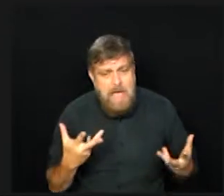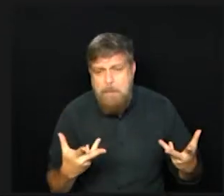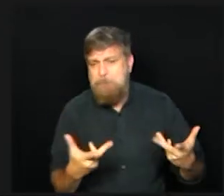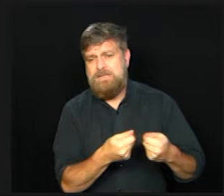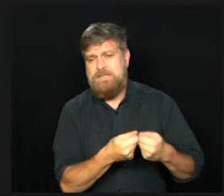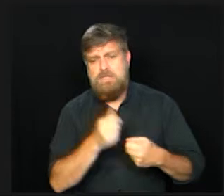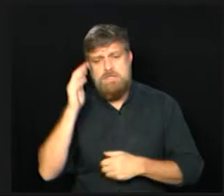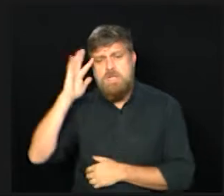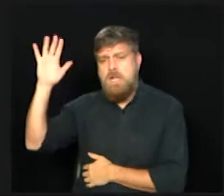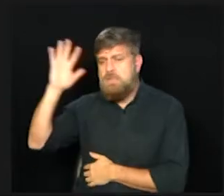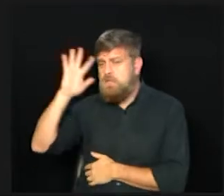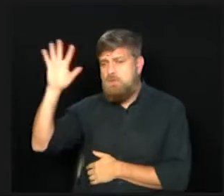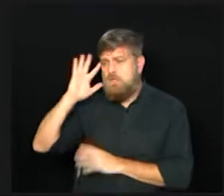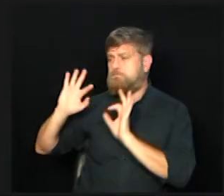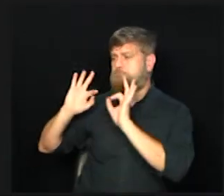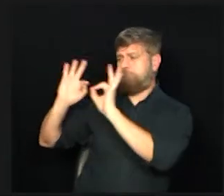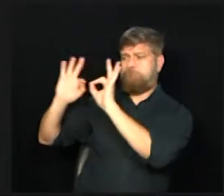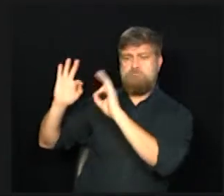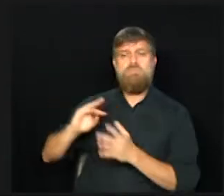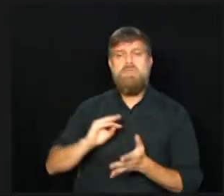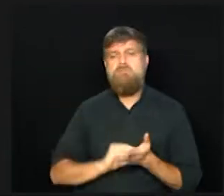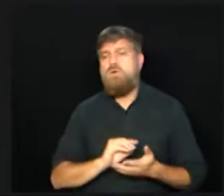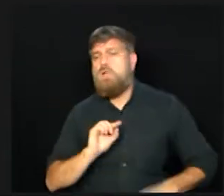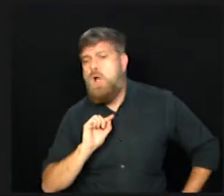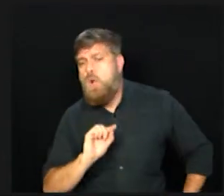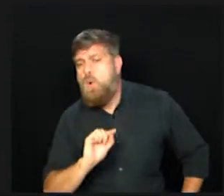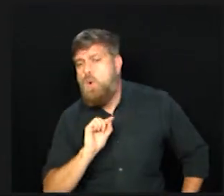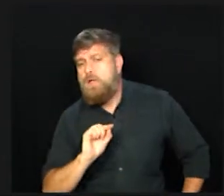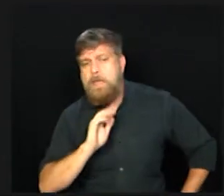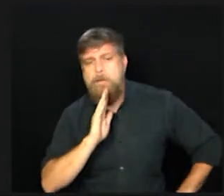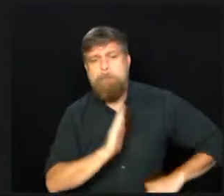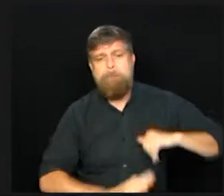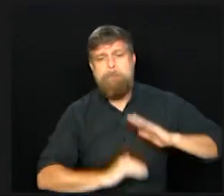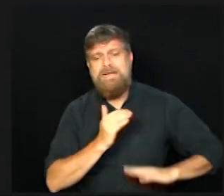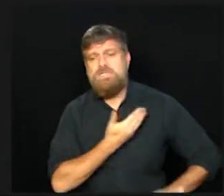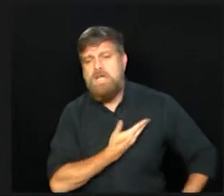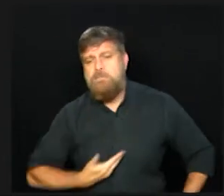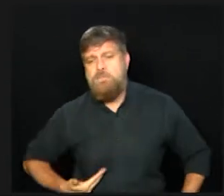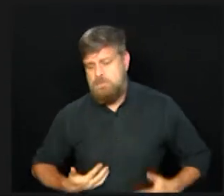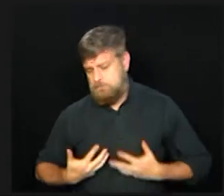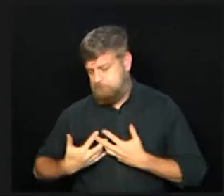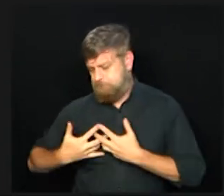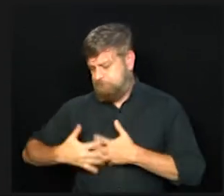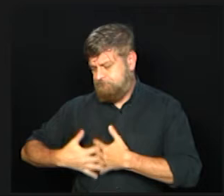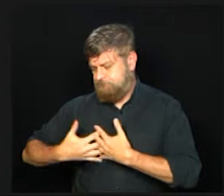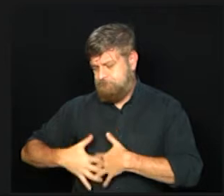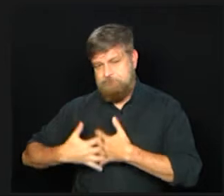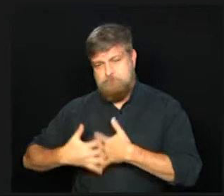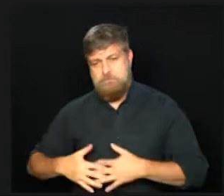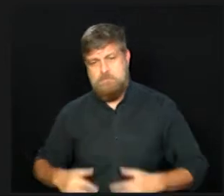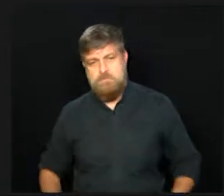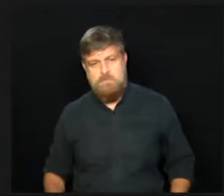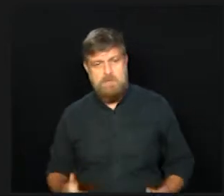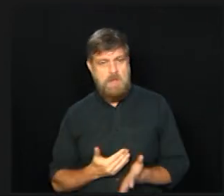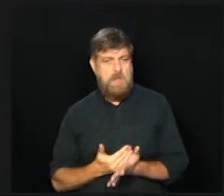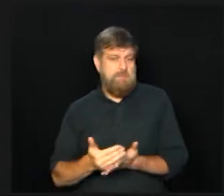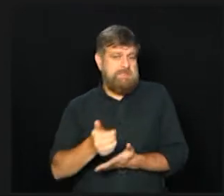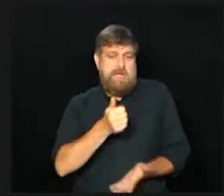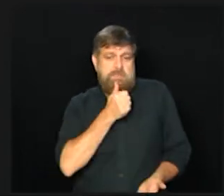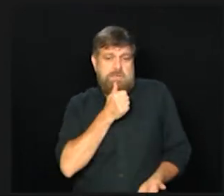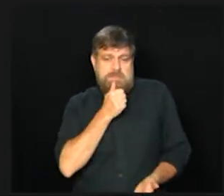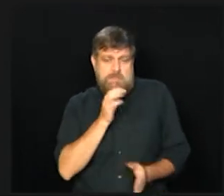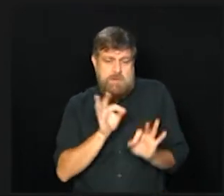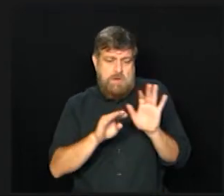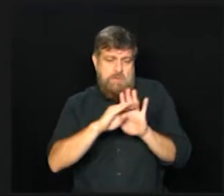ela é fantástica. O que falta são medidas públicas efetivas. A começar, por exemplo, esse projeto